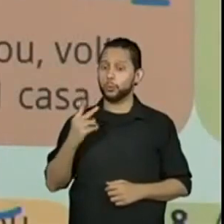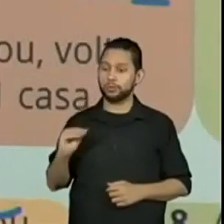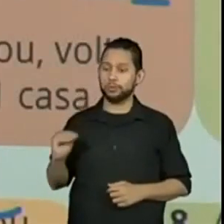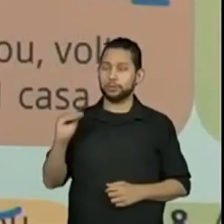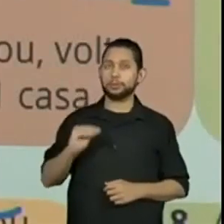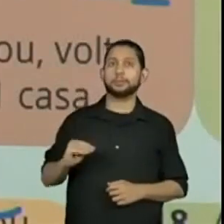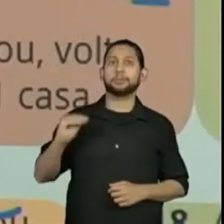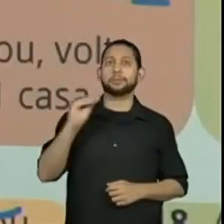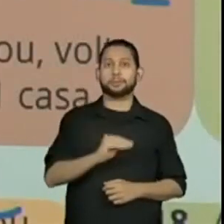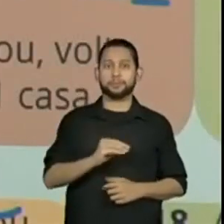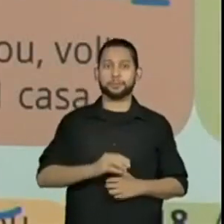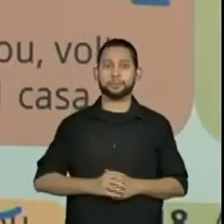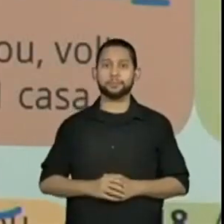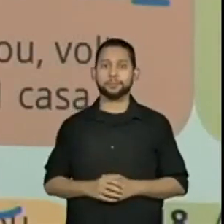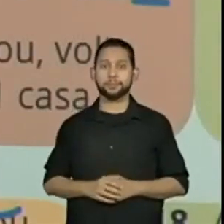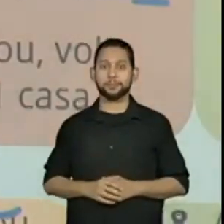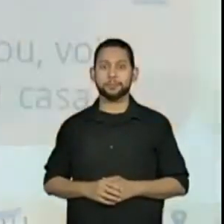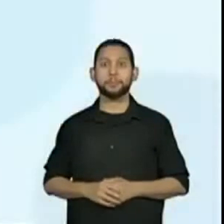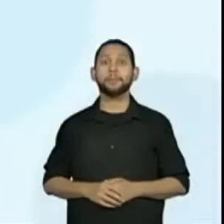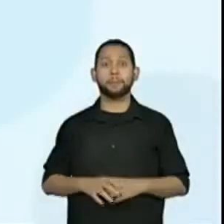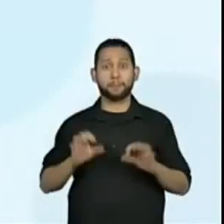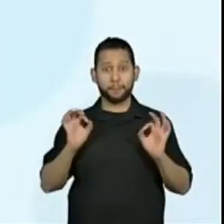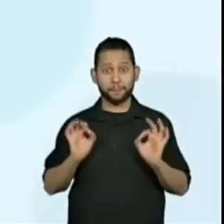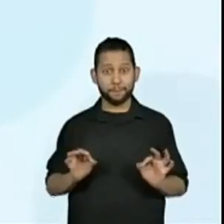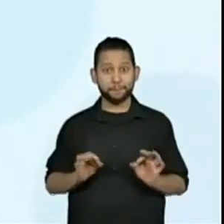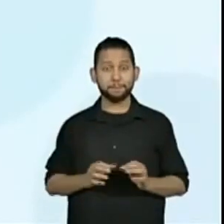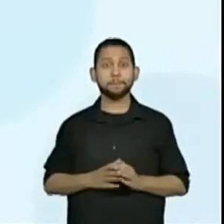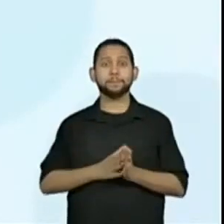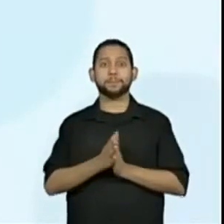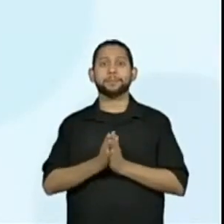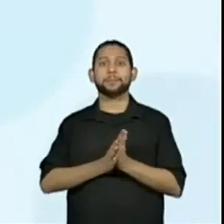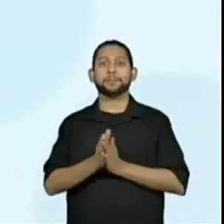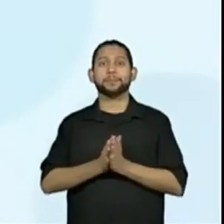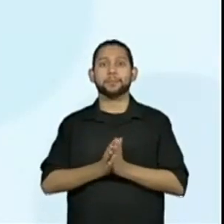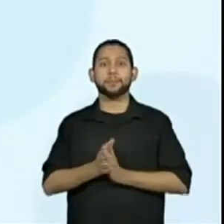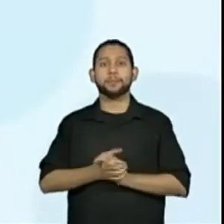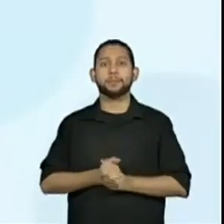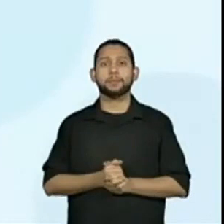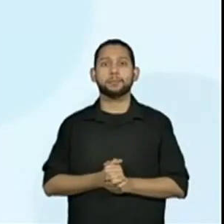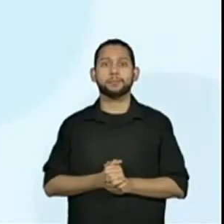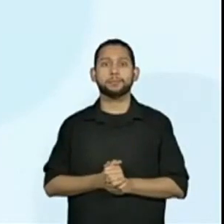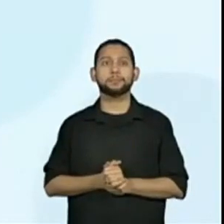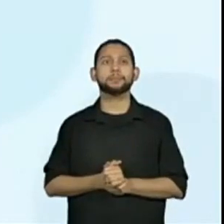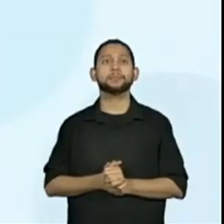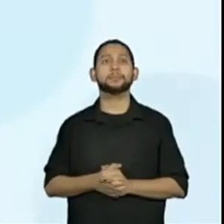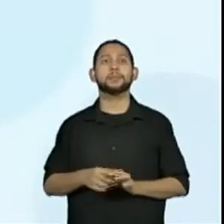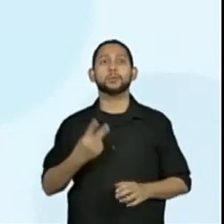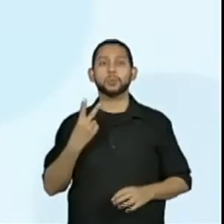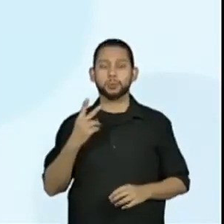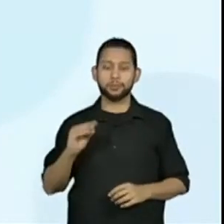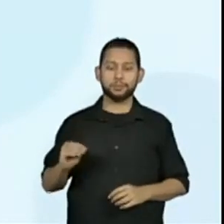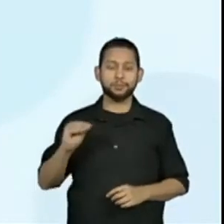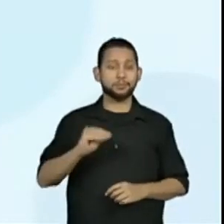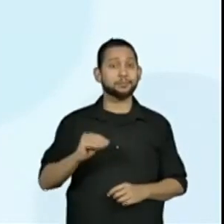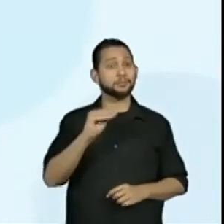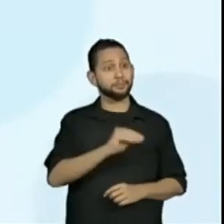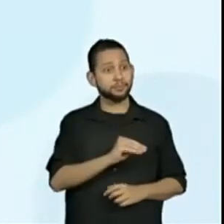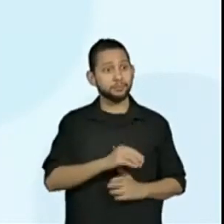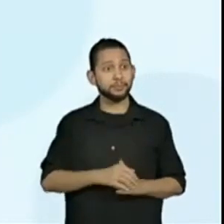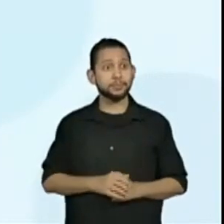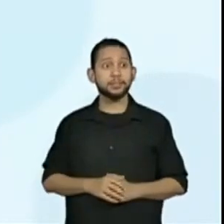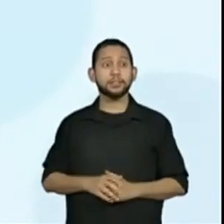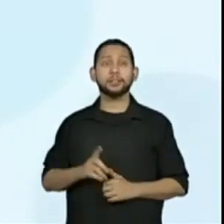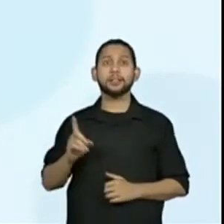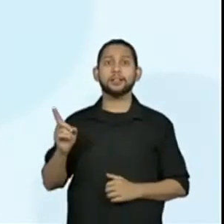mais 2 casas. Certo. Vamos lá, então. Vou andar mais 2 casinhas.